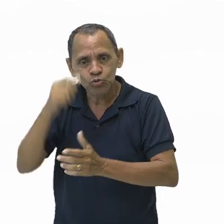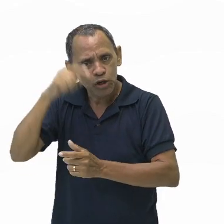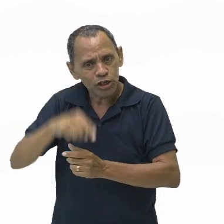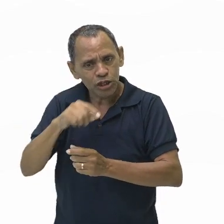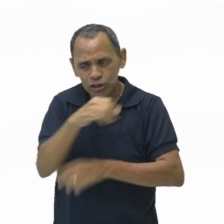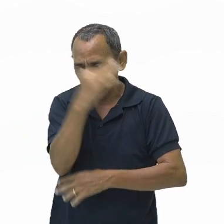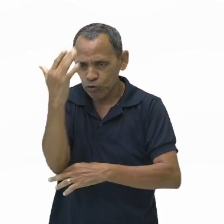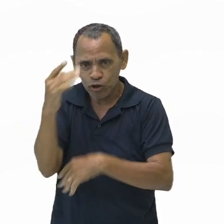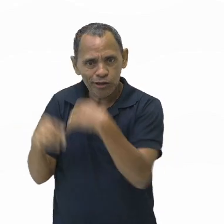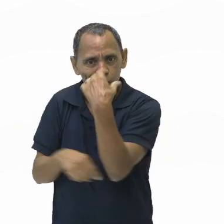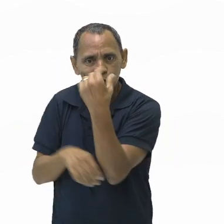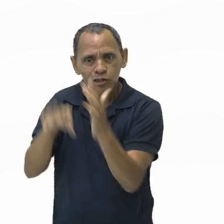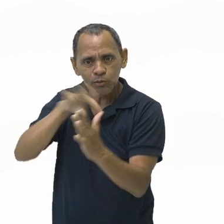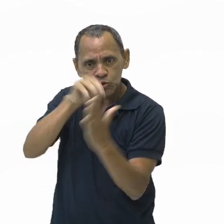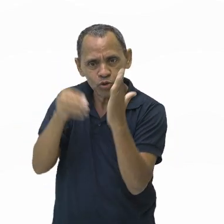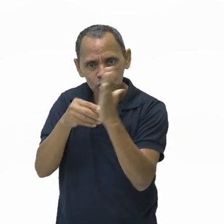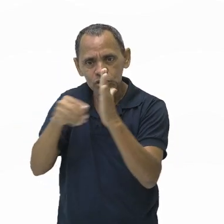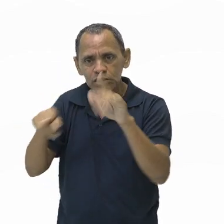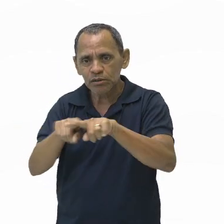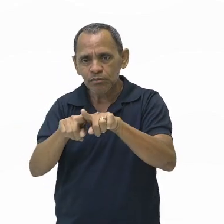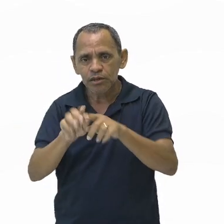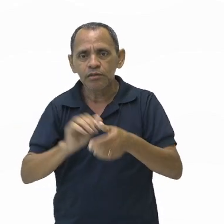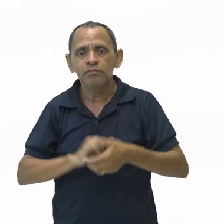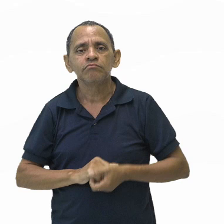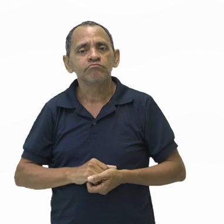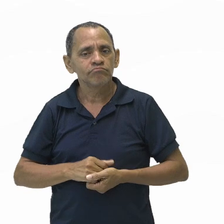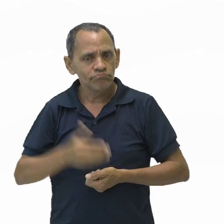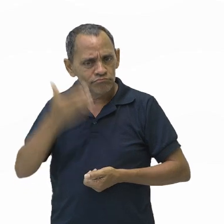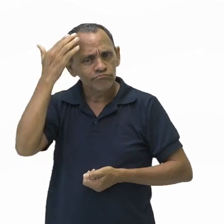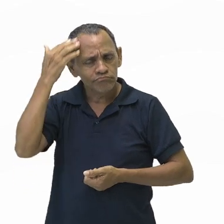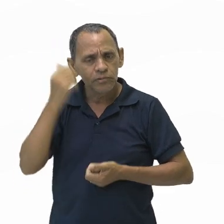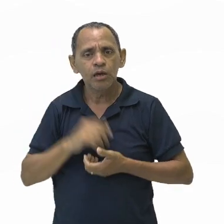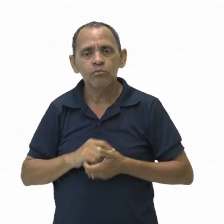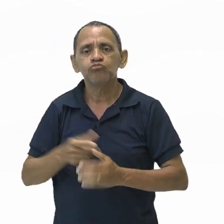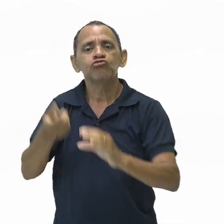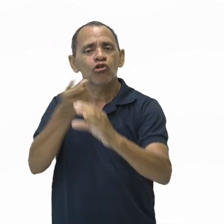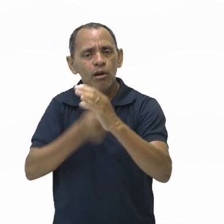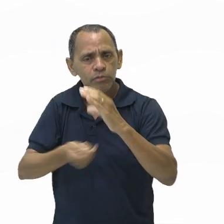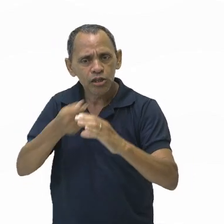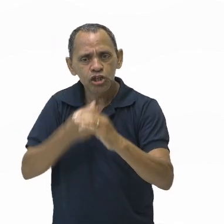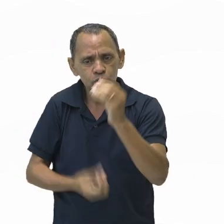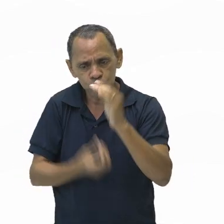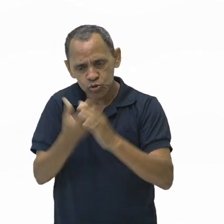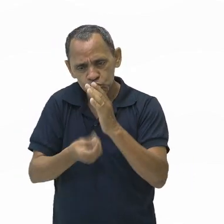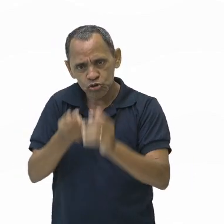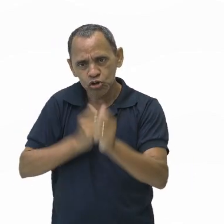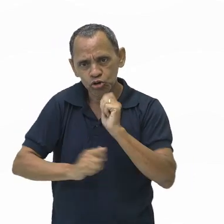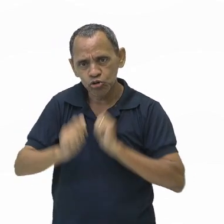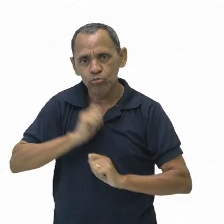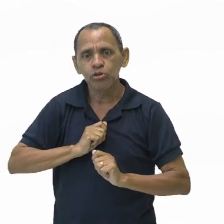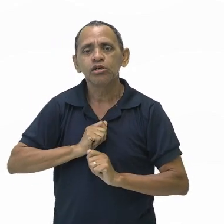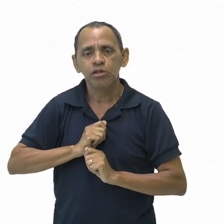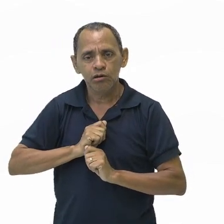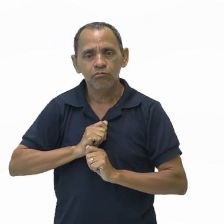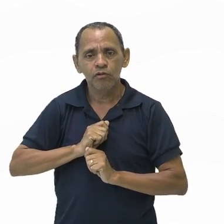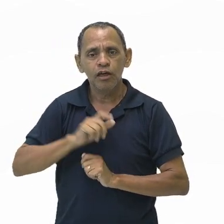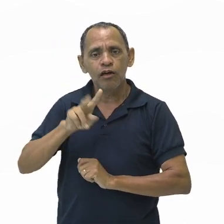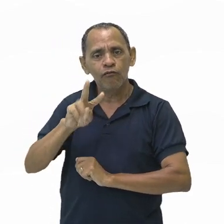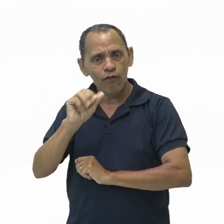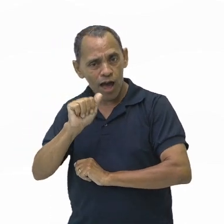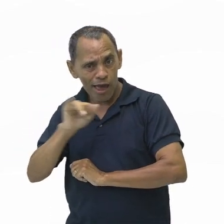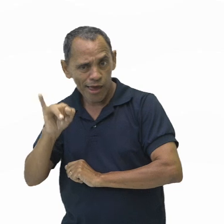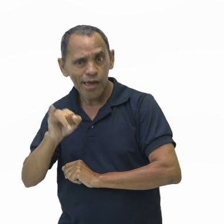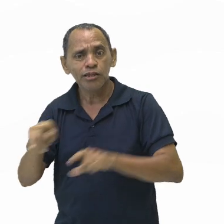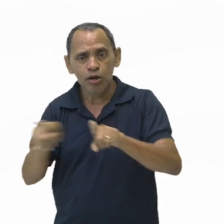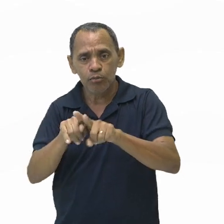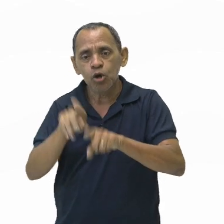Então, a gente sabe, né, que a questão do capitalismo, a questão da produção econômica, ela usa